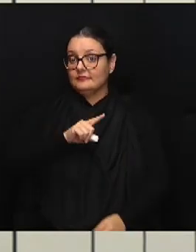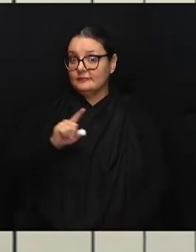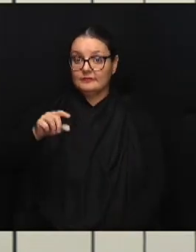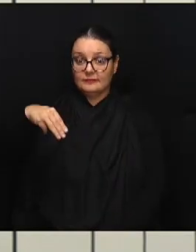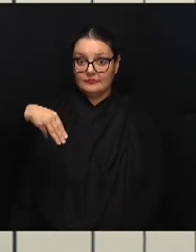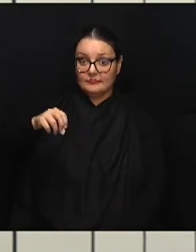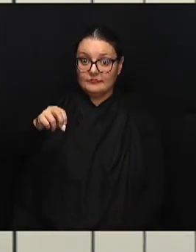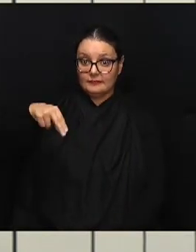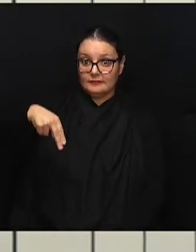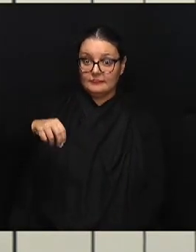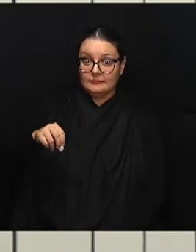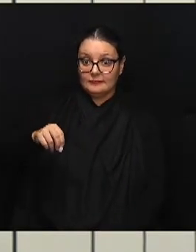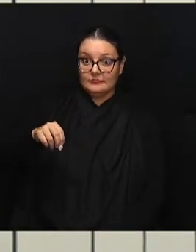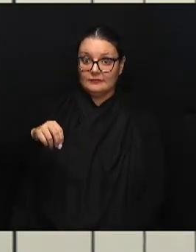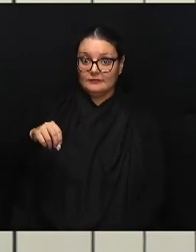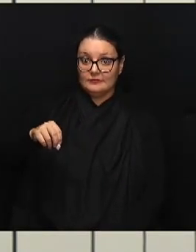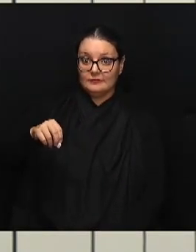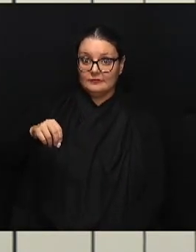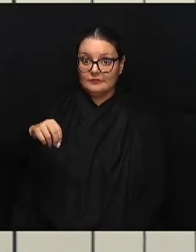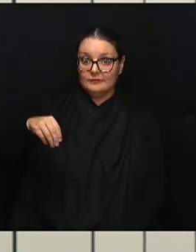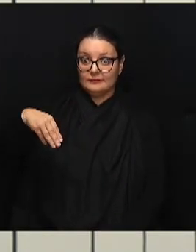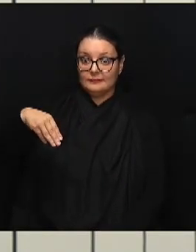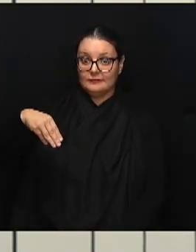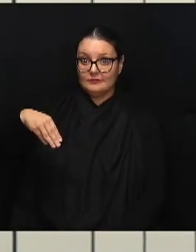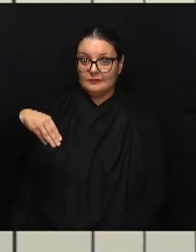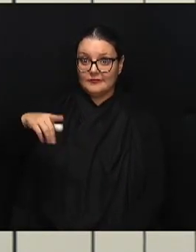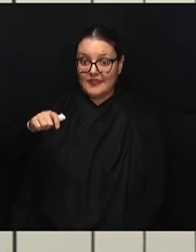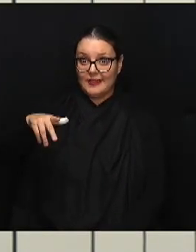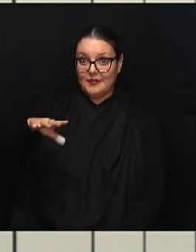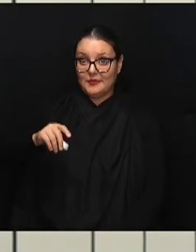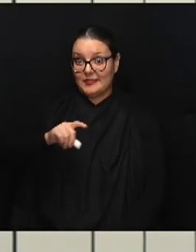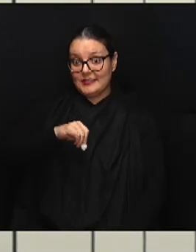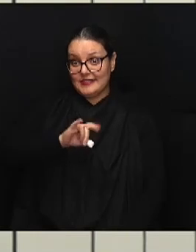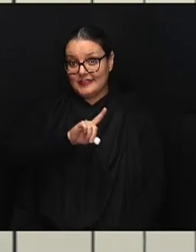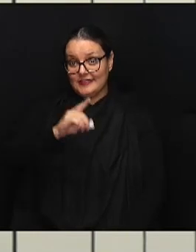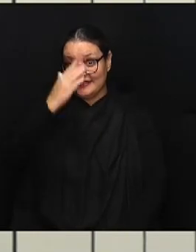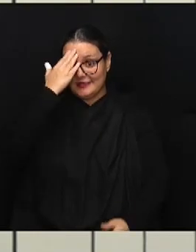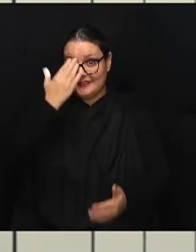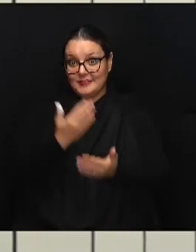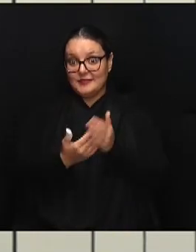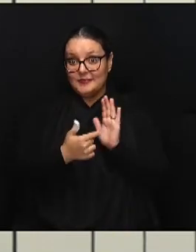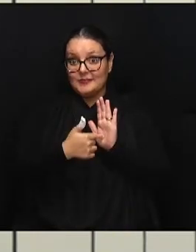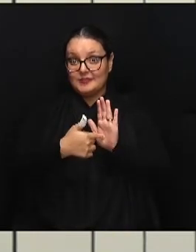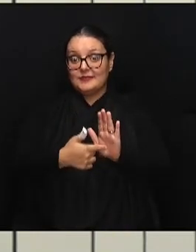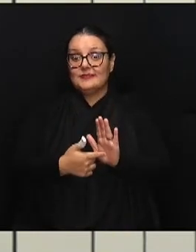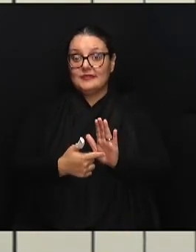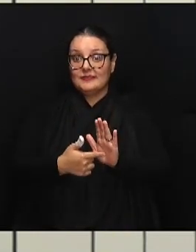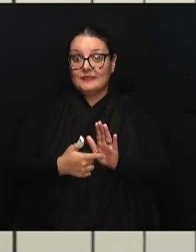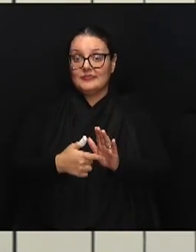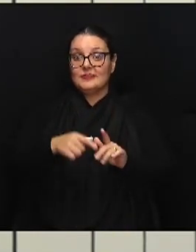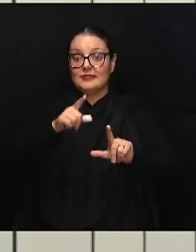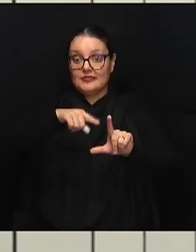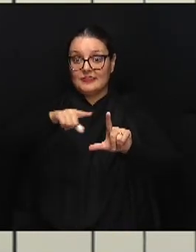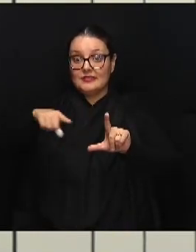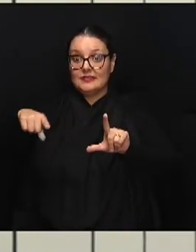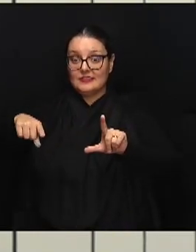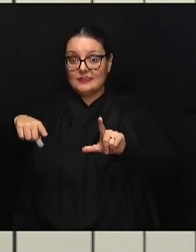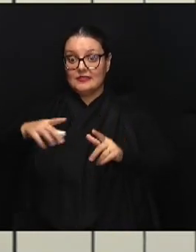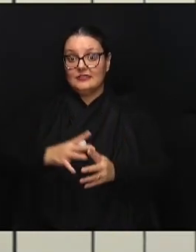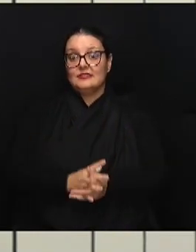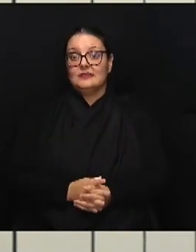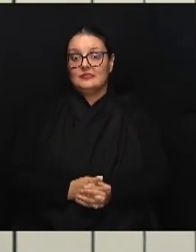monogâmico. E se você não acreditar, eu vou apontar para você que assim, as estatísticas